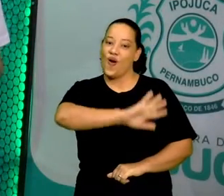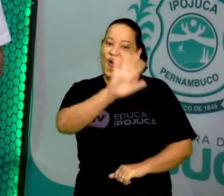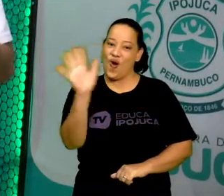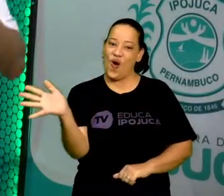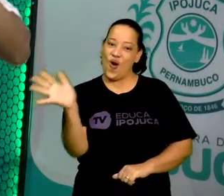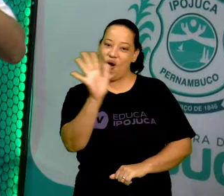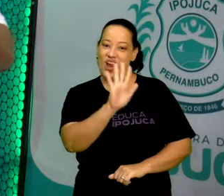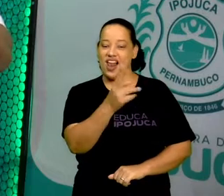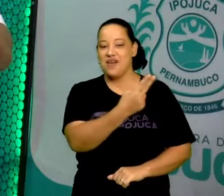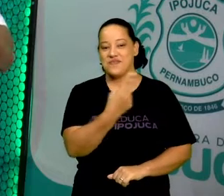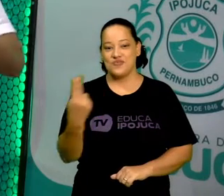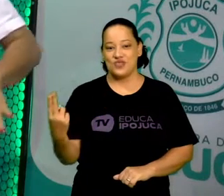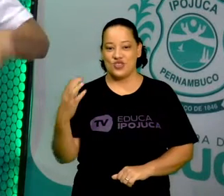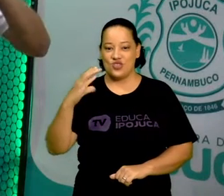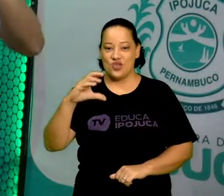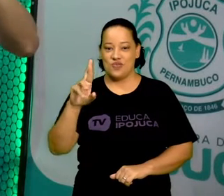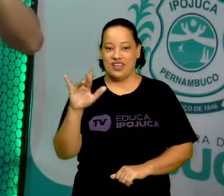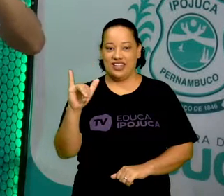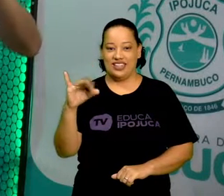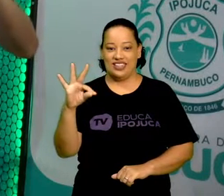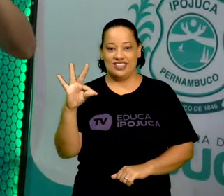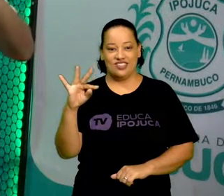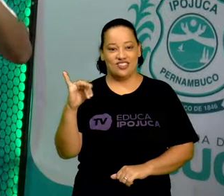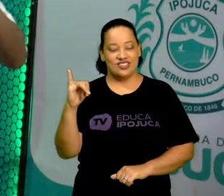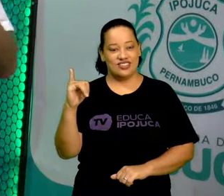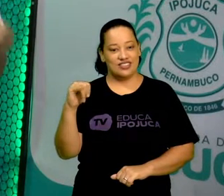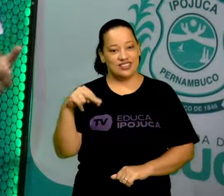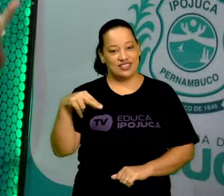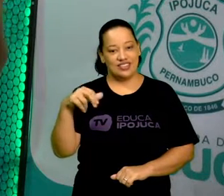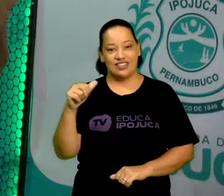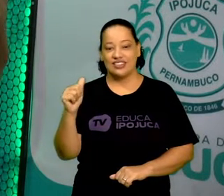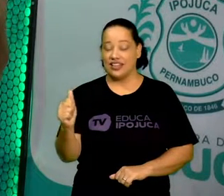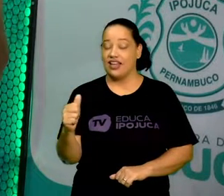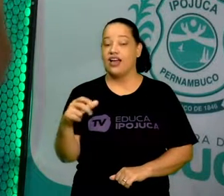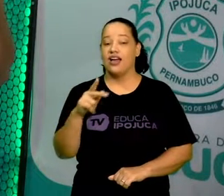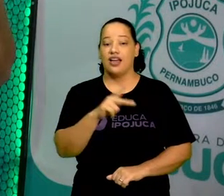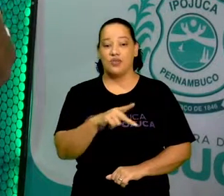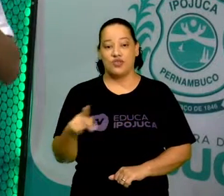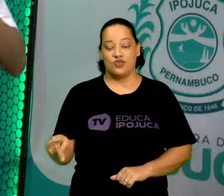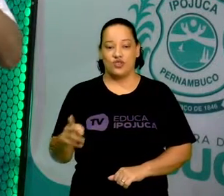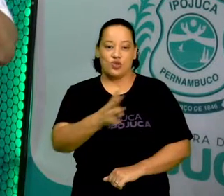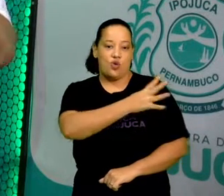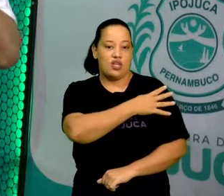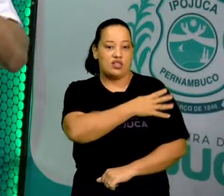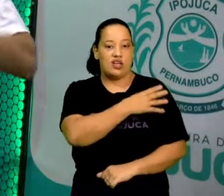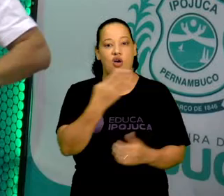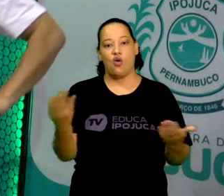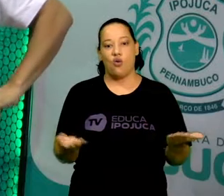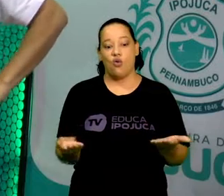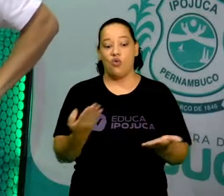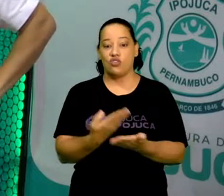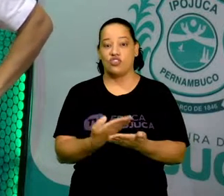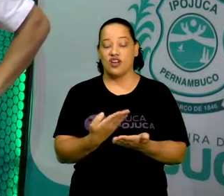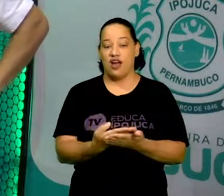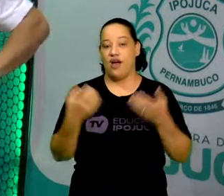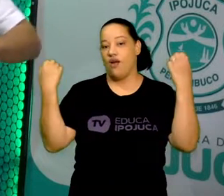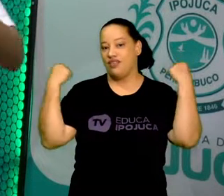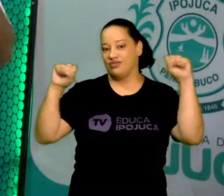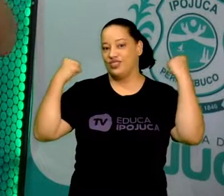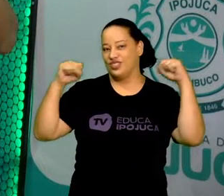Olá Olá mana vai Cristina Chagas Sou professora do quarto ano E hoje nós vamos parar nos aula de Educação